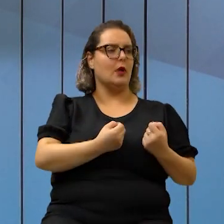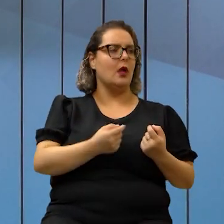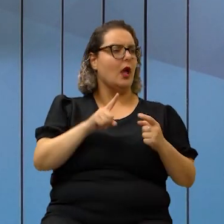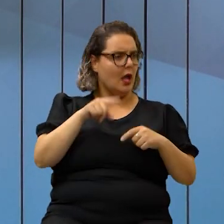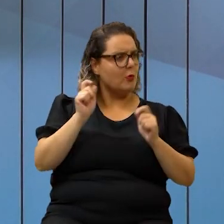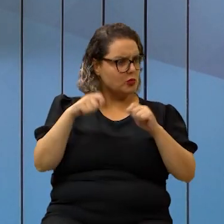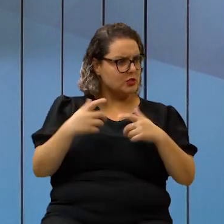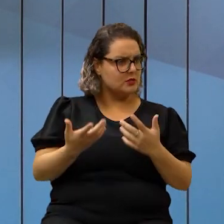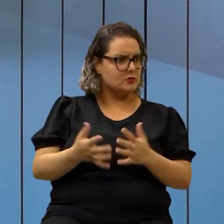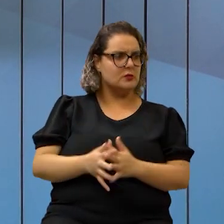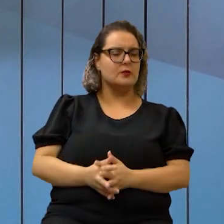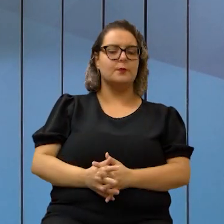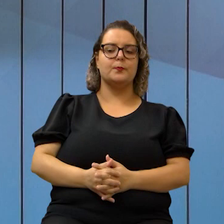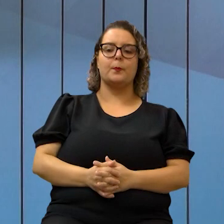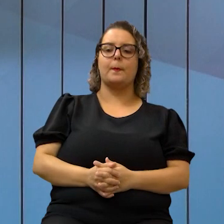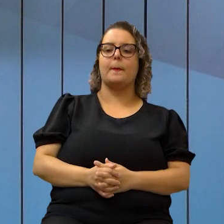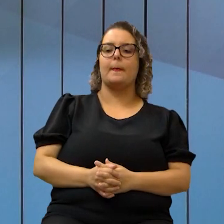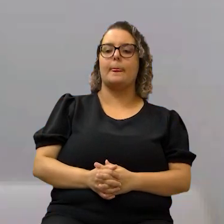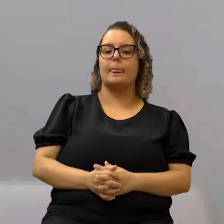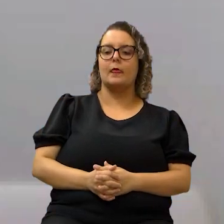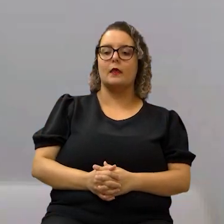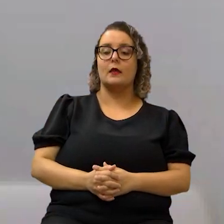câncer de mama. Isso é possível?